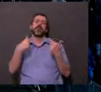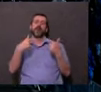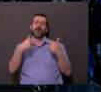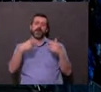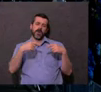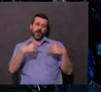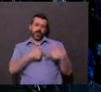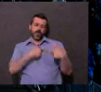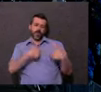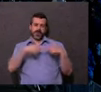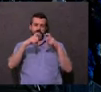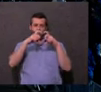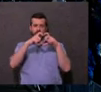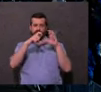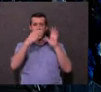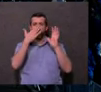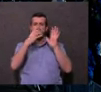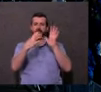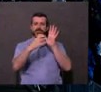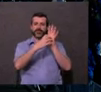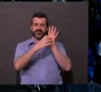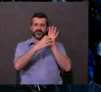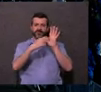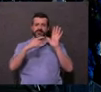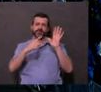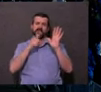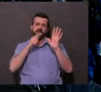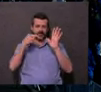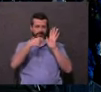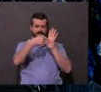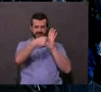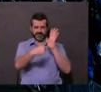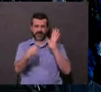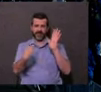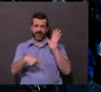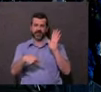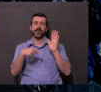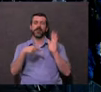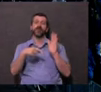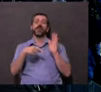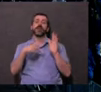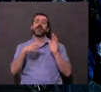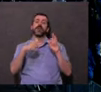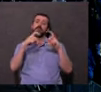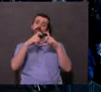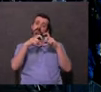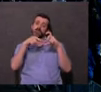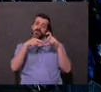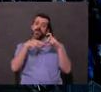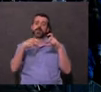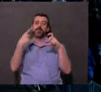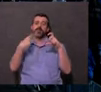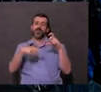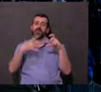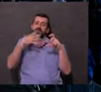parecia estarem-lhe cravados. Nele, nesse coração, estão com certeza representadas todas